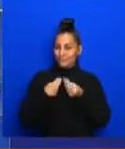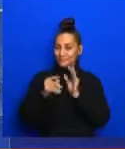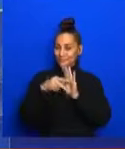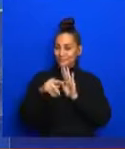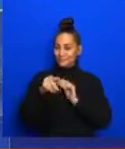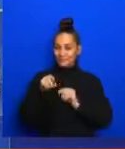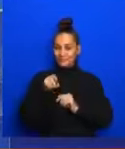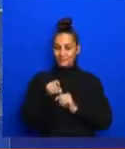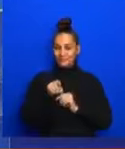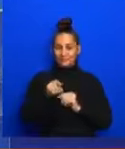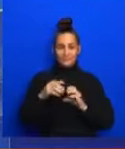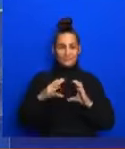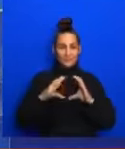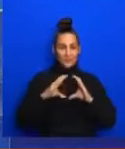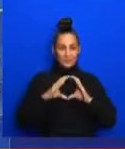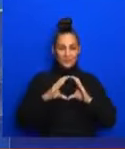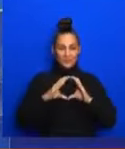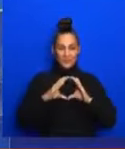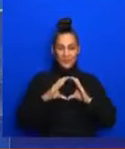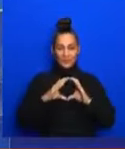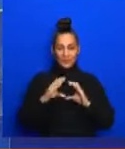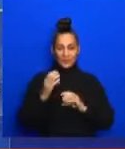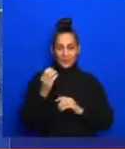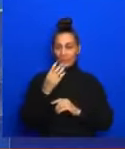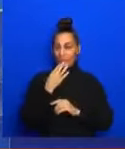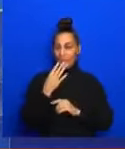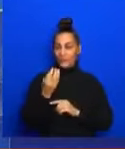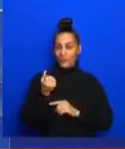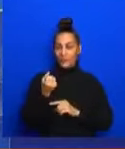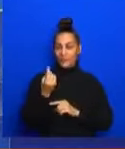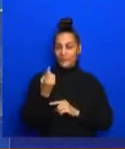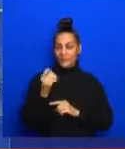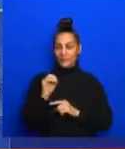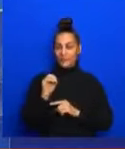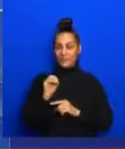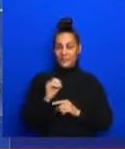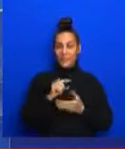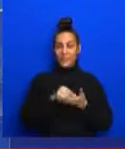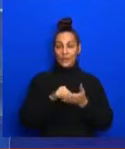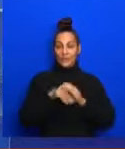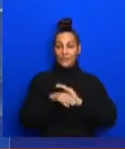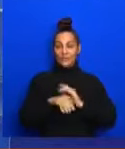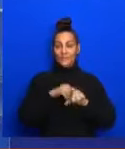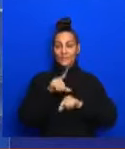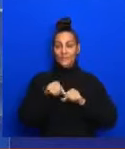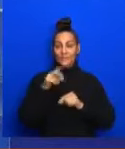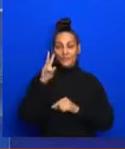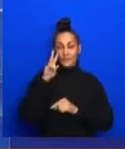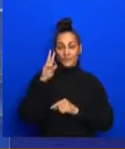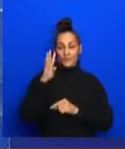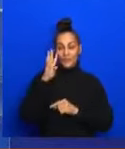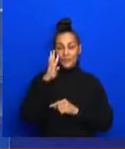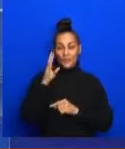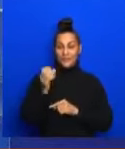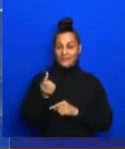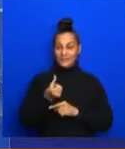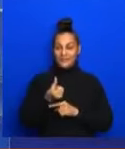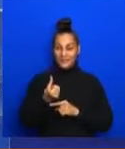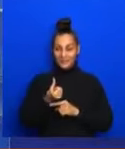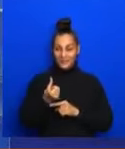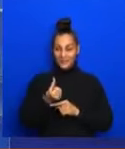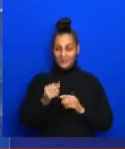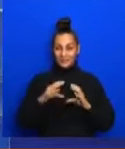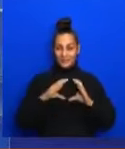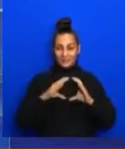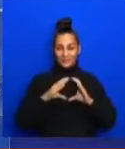para você. Bola branca 10. Branca número 10. Lotomania com sorteios às segundas, às quartas e